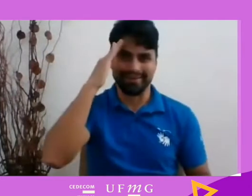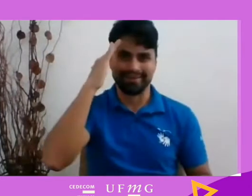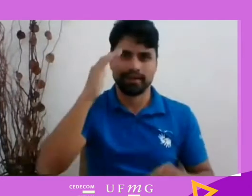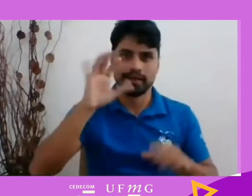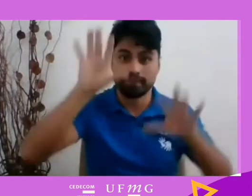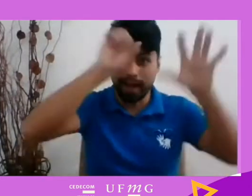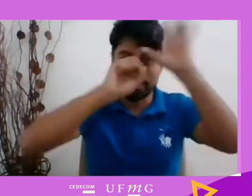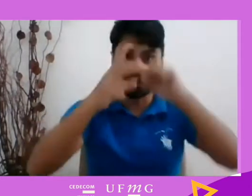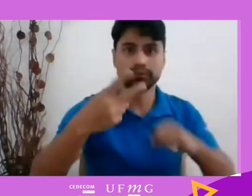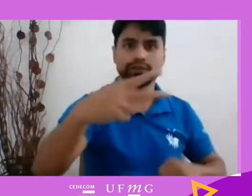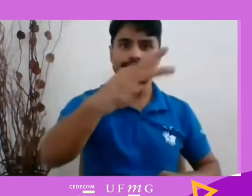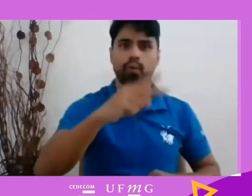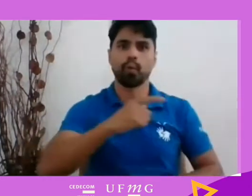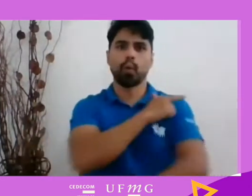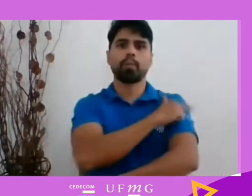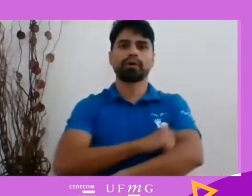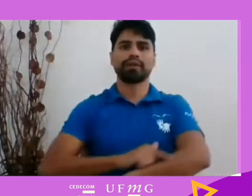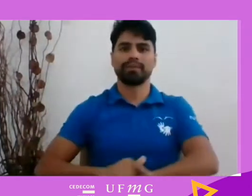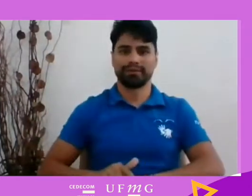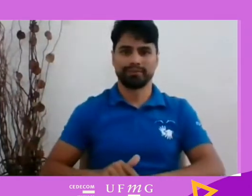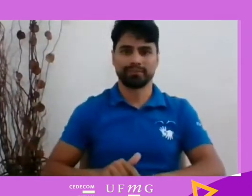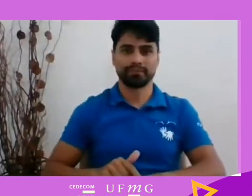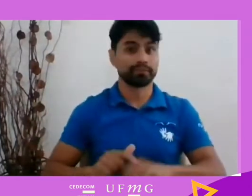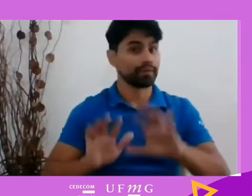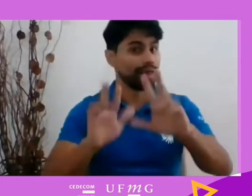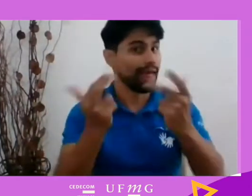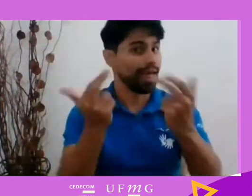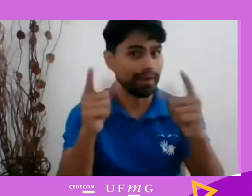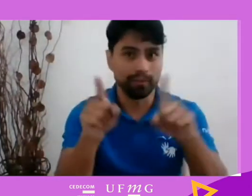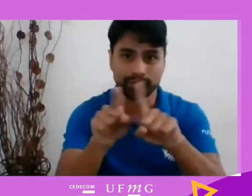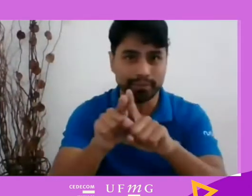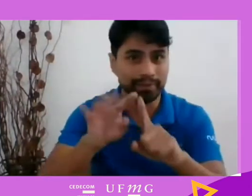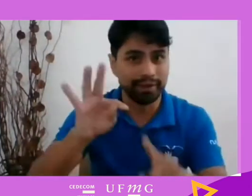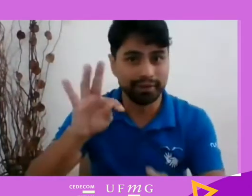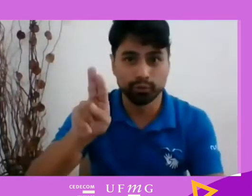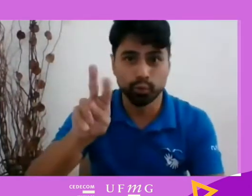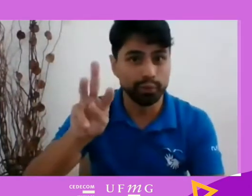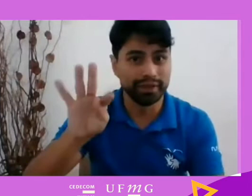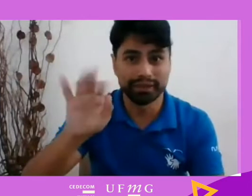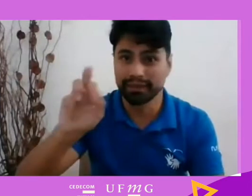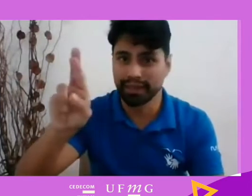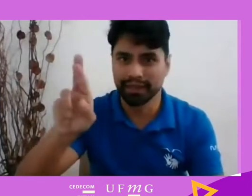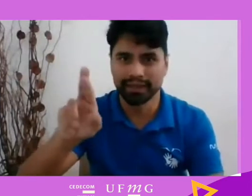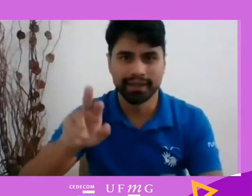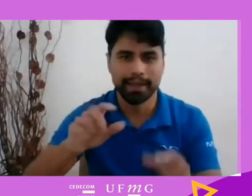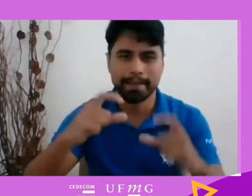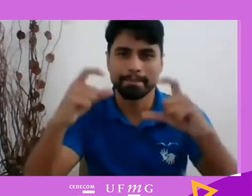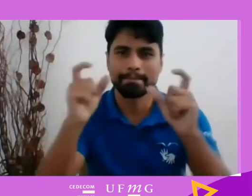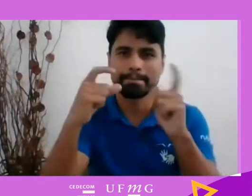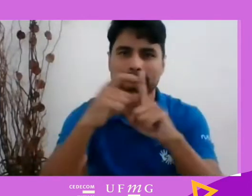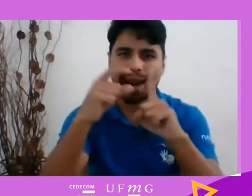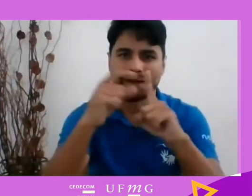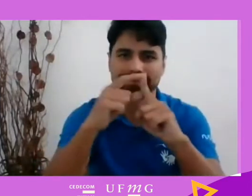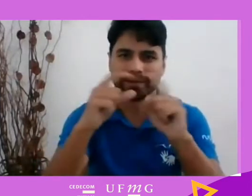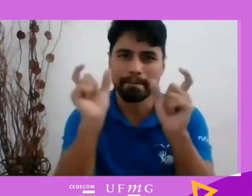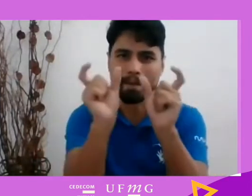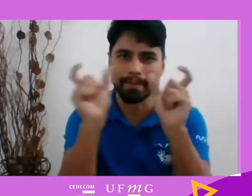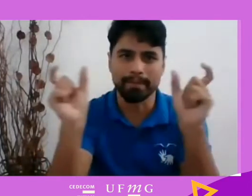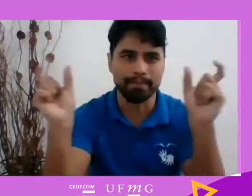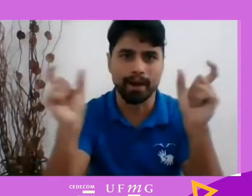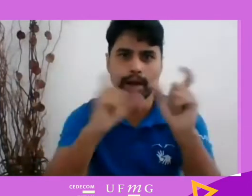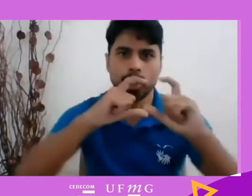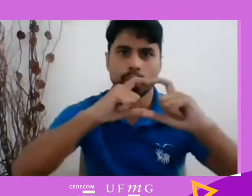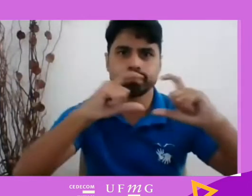Topics. Né? Então, o que são os Trend Topics? São os assuntos mais comentados do dia. Lá na época do século